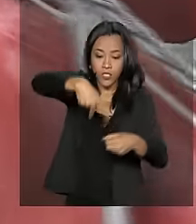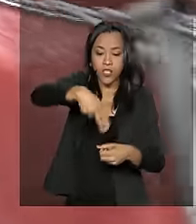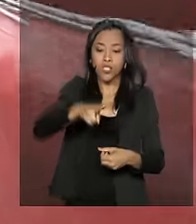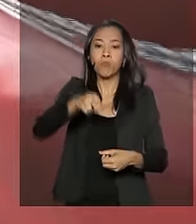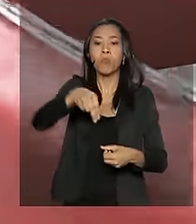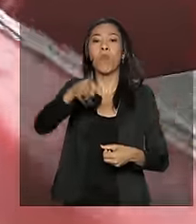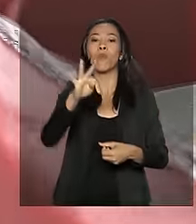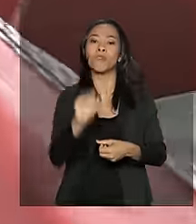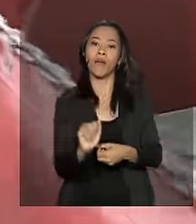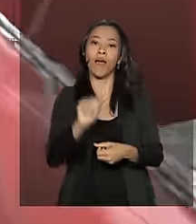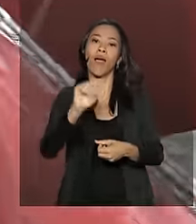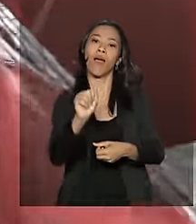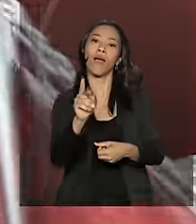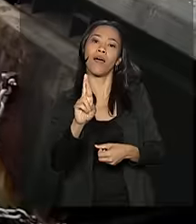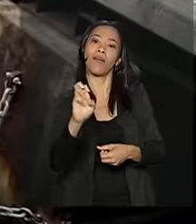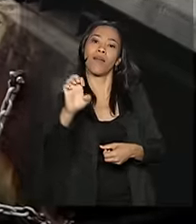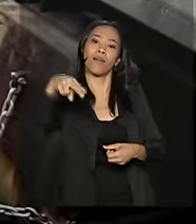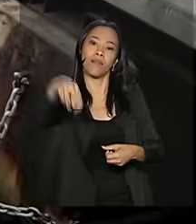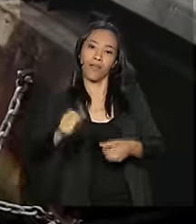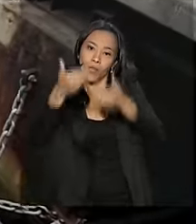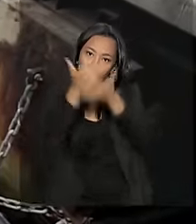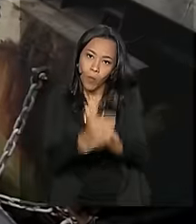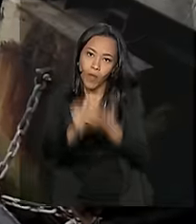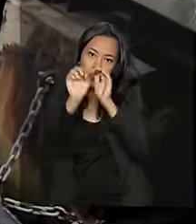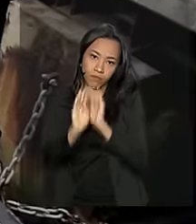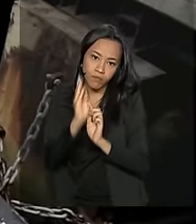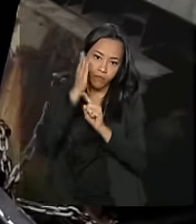etapa rumo ao continente gelado.